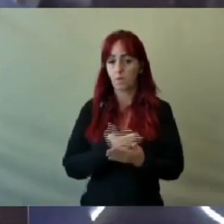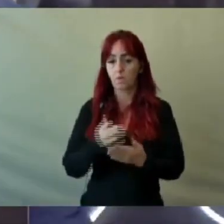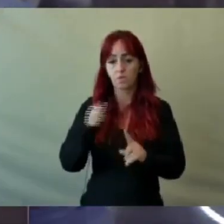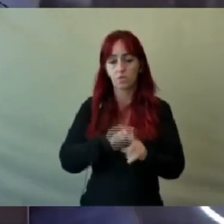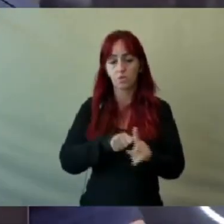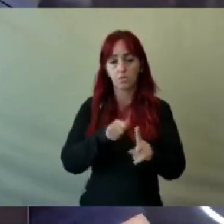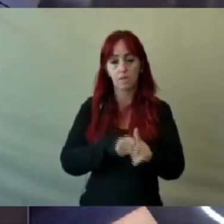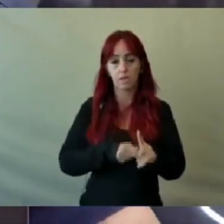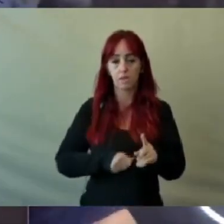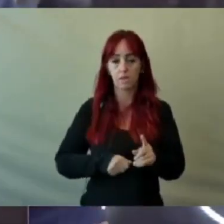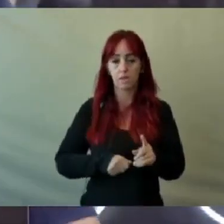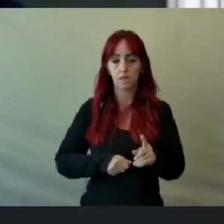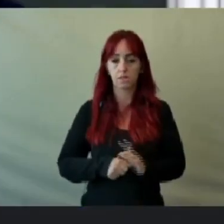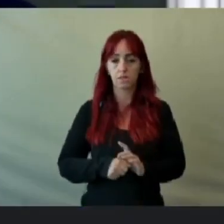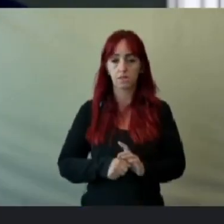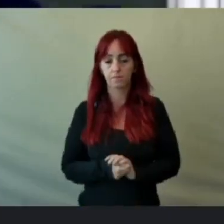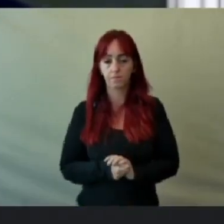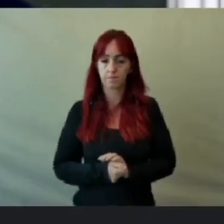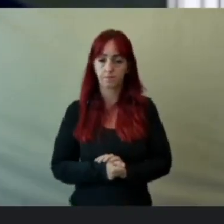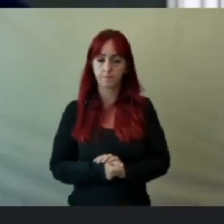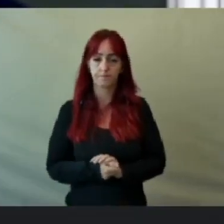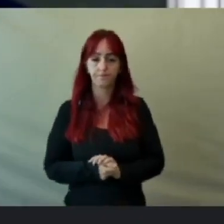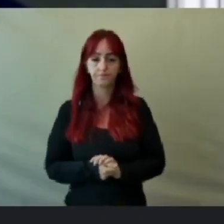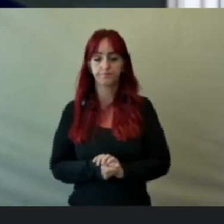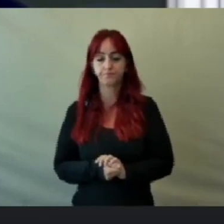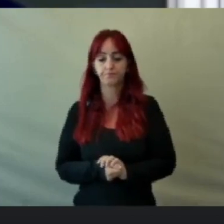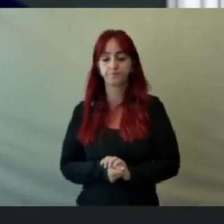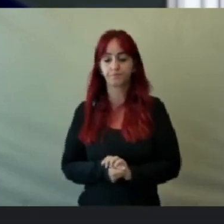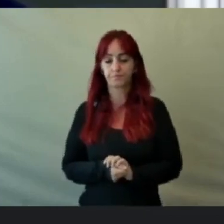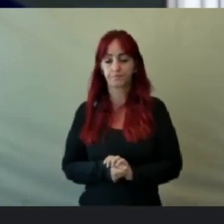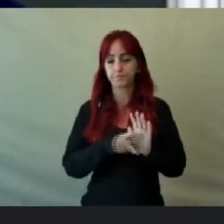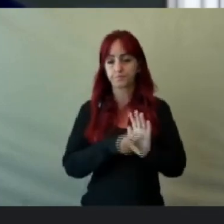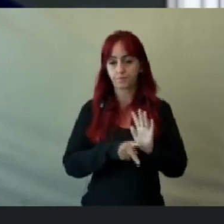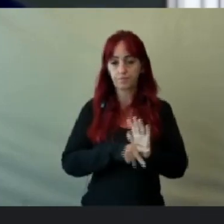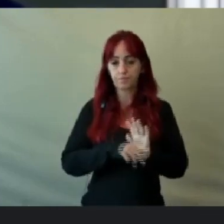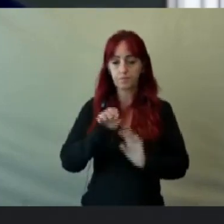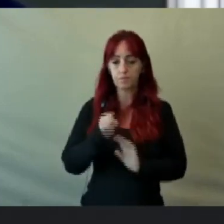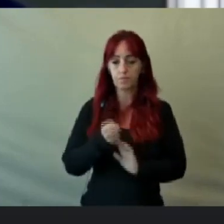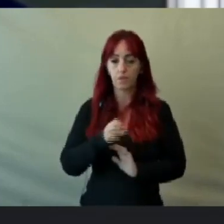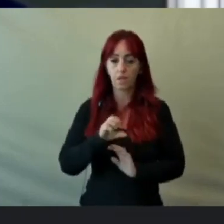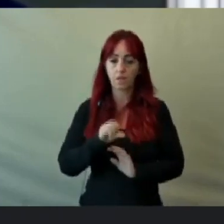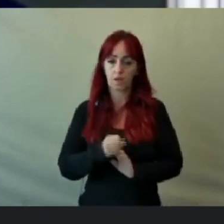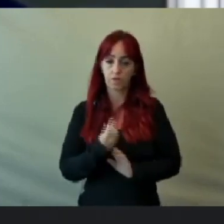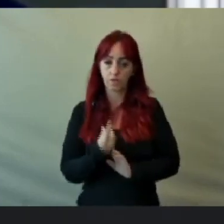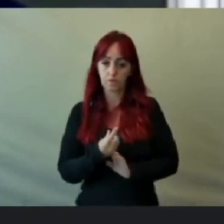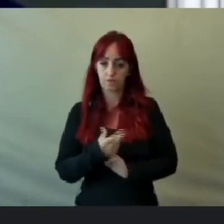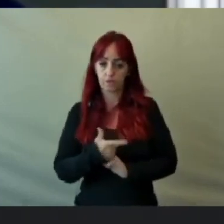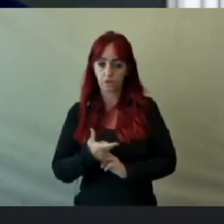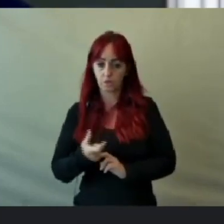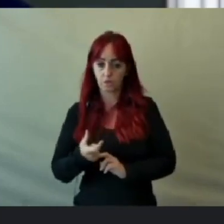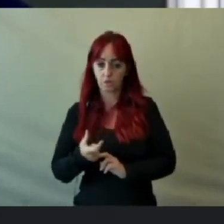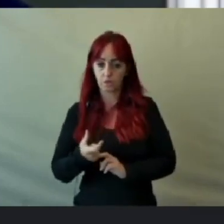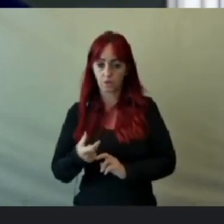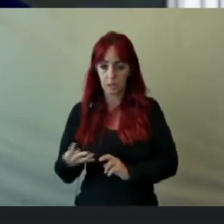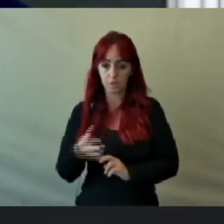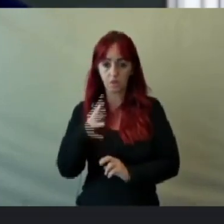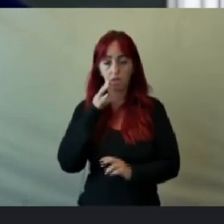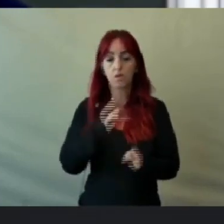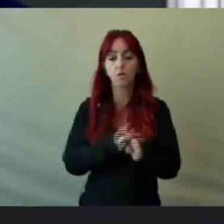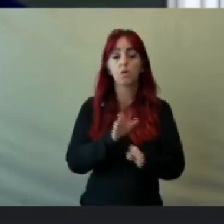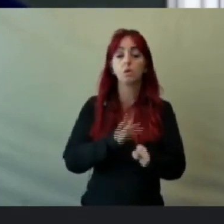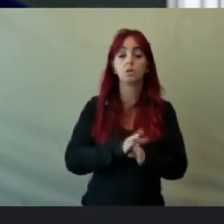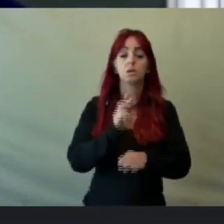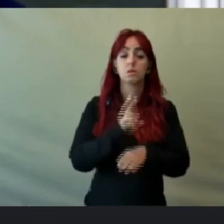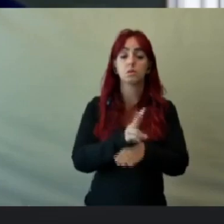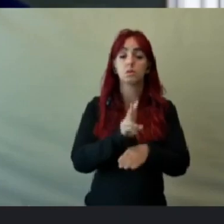que PL89124 que é o Conselho do Cuidado e da Defesa da Pessoa Idosa e o